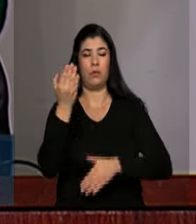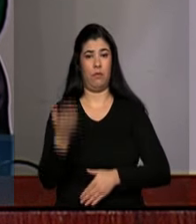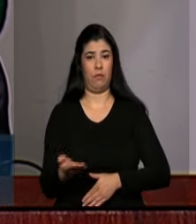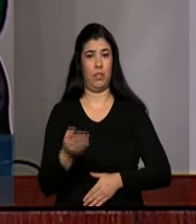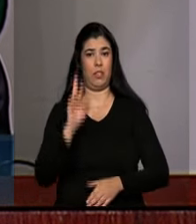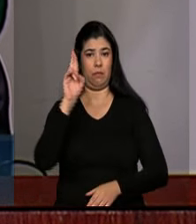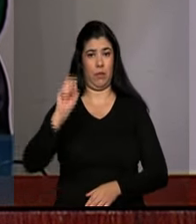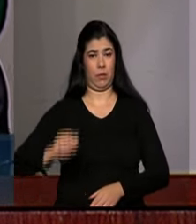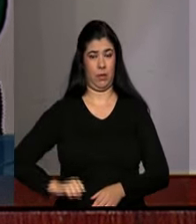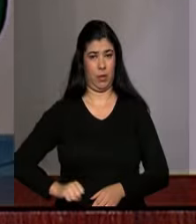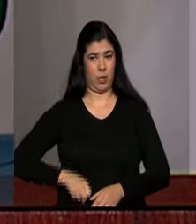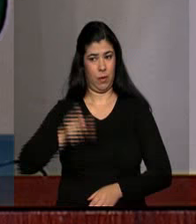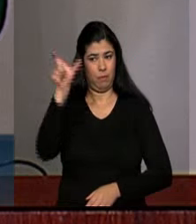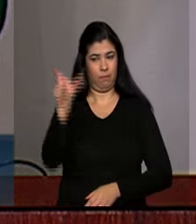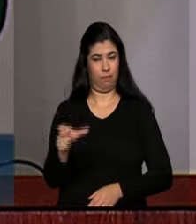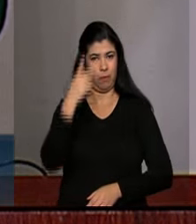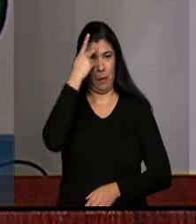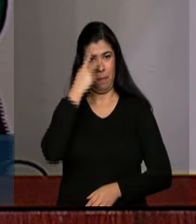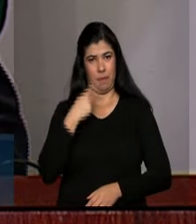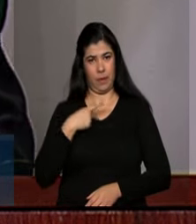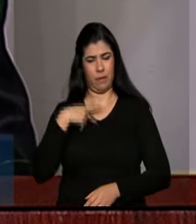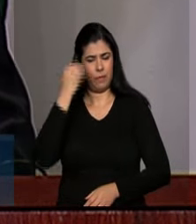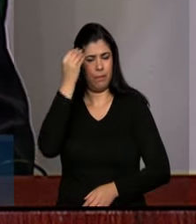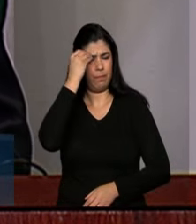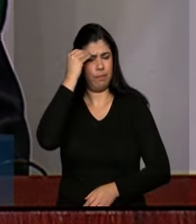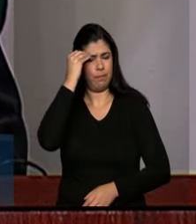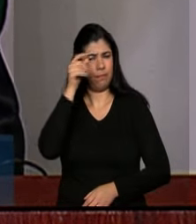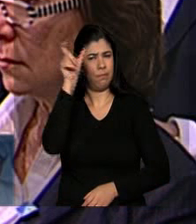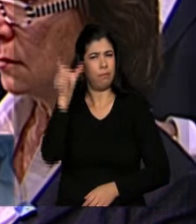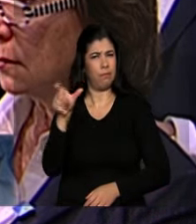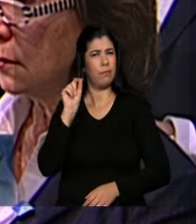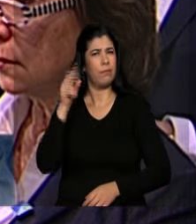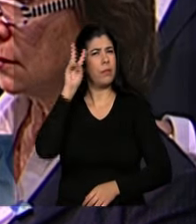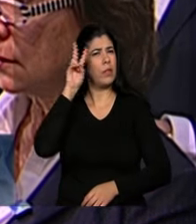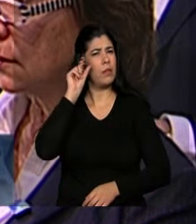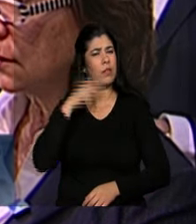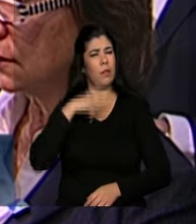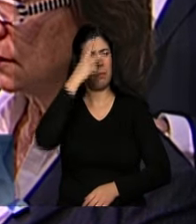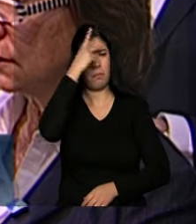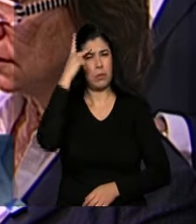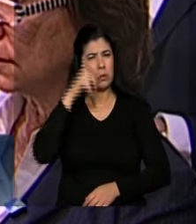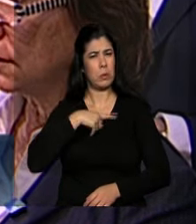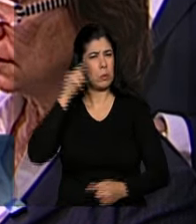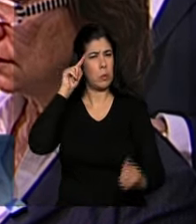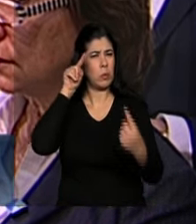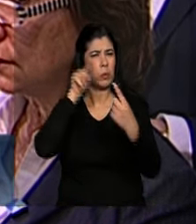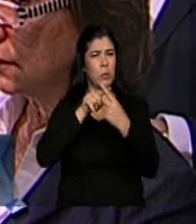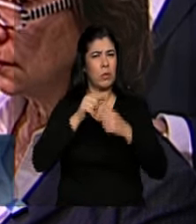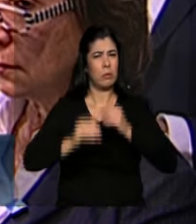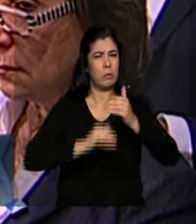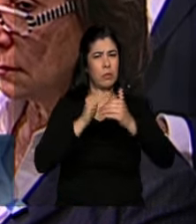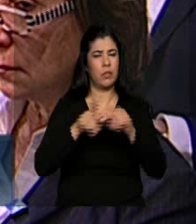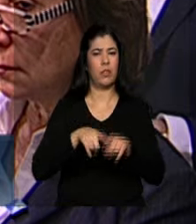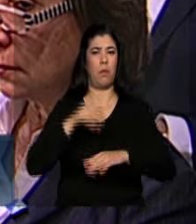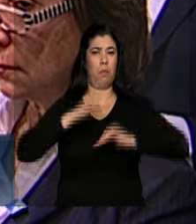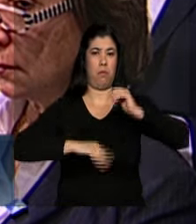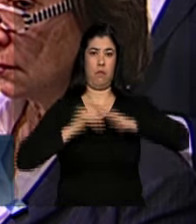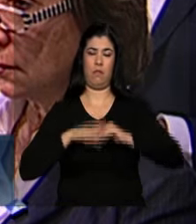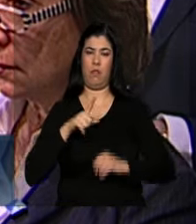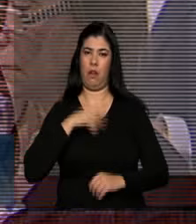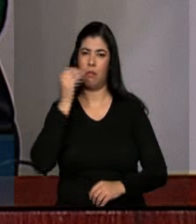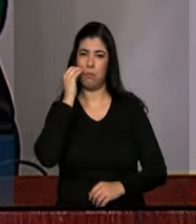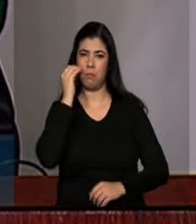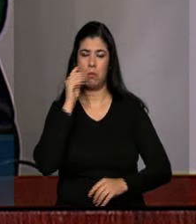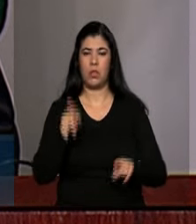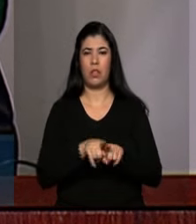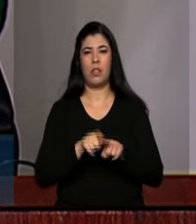consumado, a imagem que guardaremos é a do ser humano despretensioso, do profissional experimentado